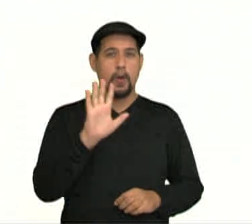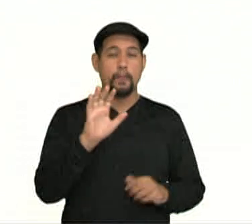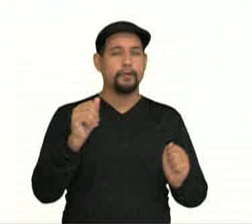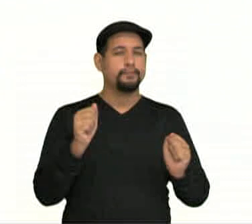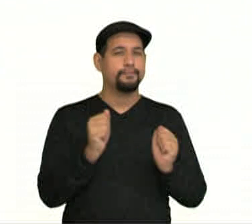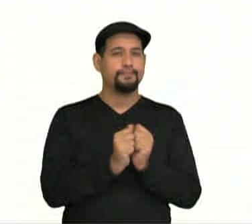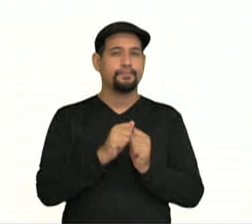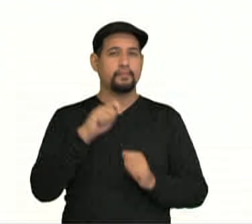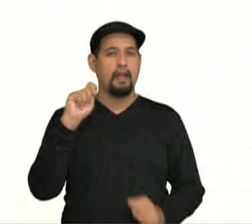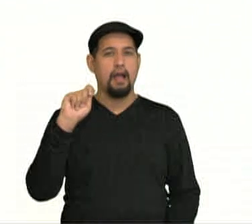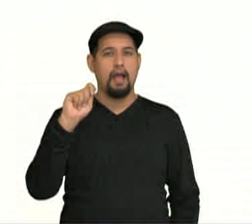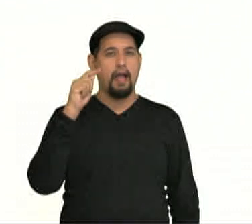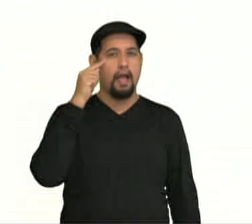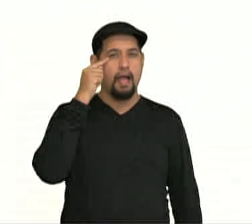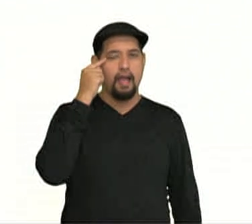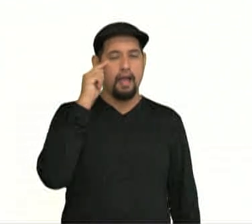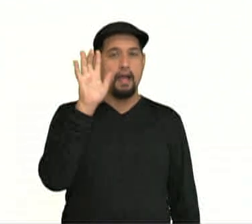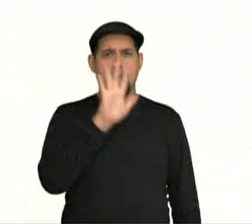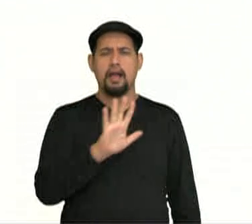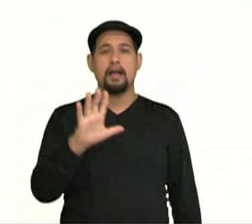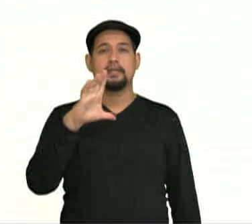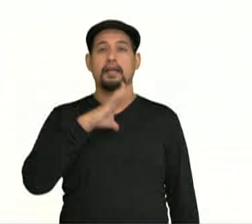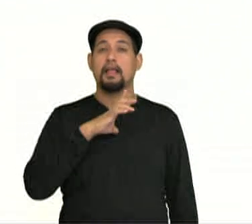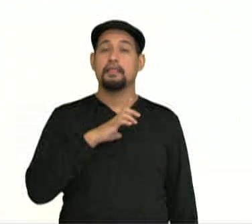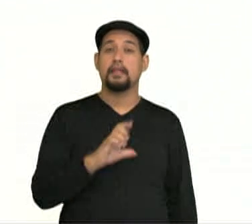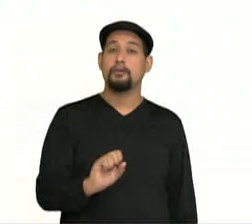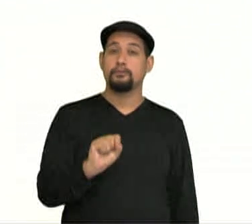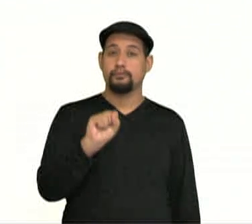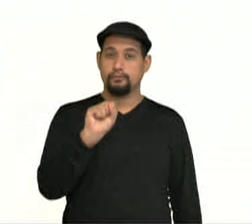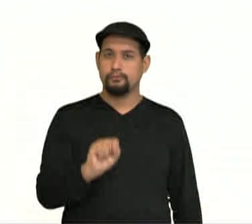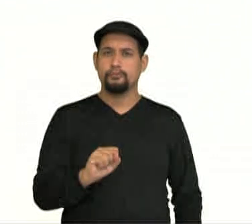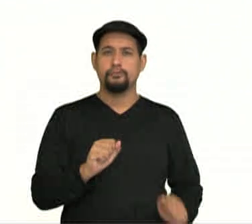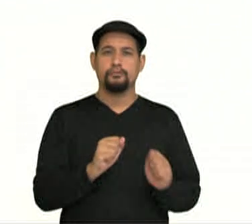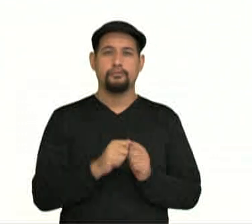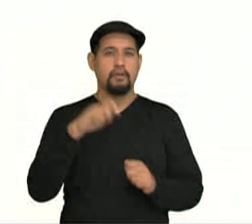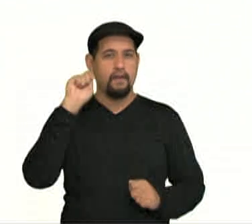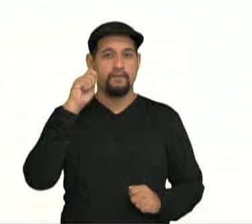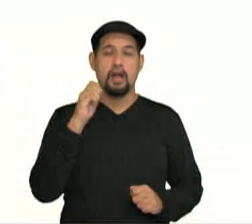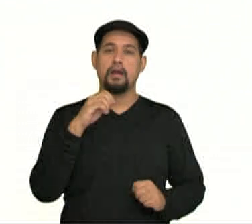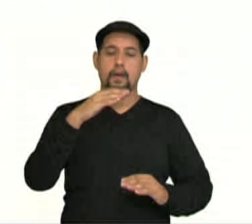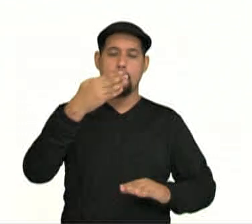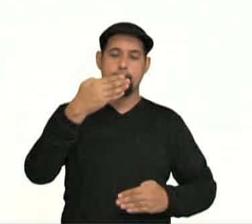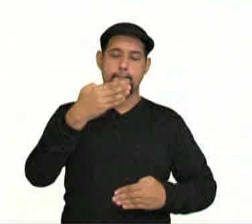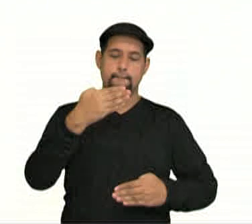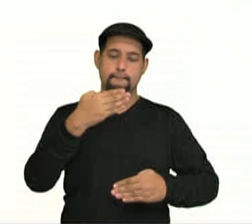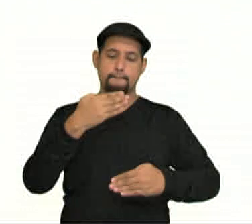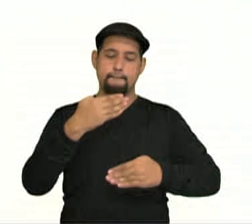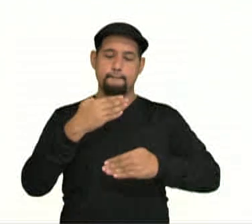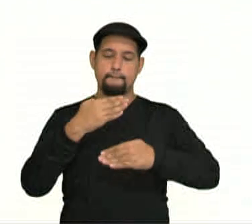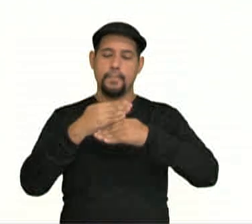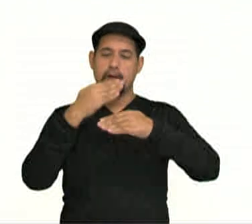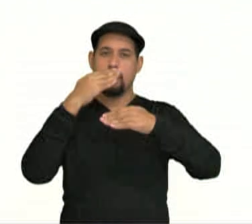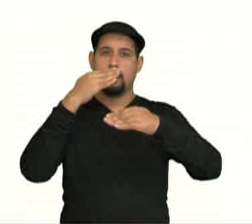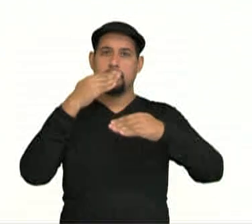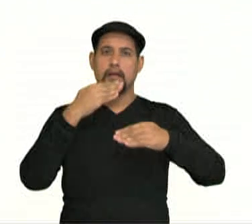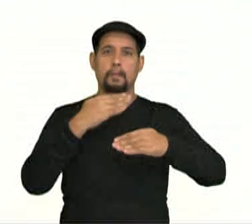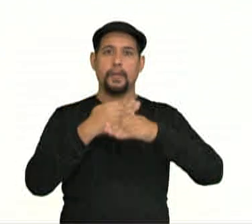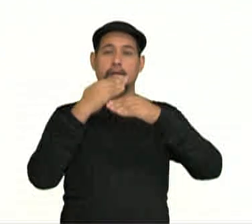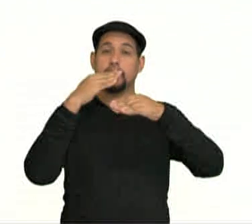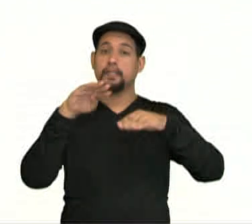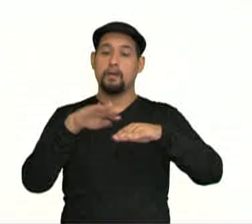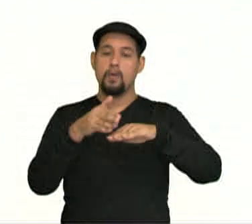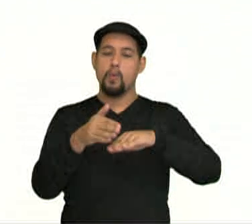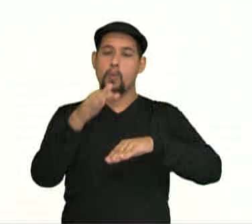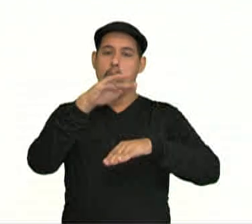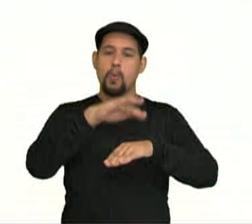placa tectônica ela colide ao sul com a placa africana, gerando a cordilheira dos Alpes e vulcões de forma